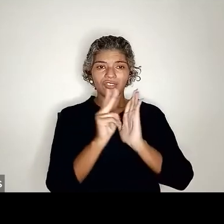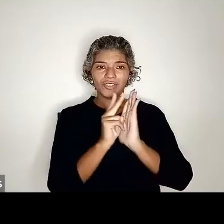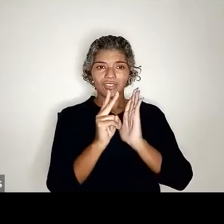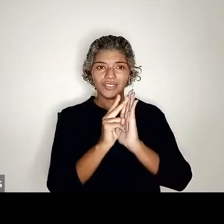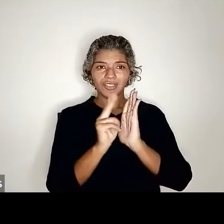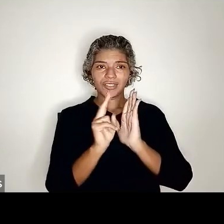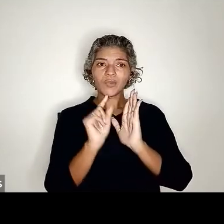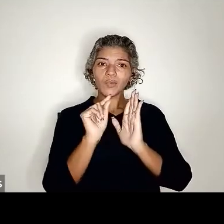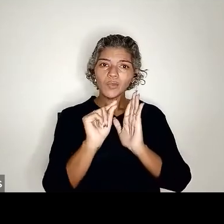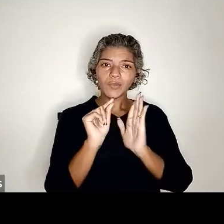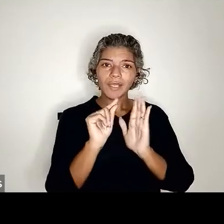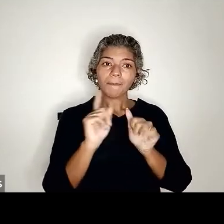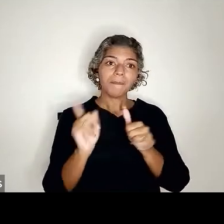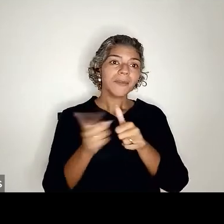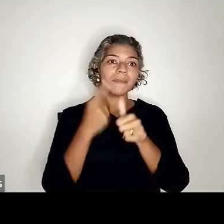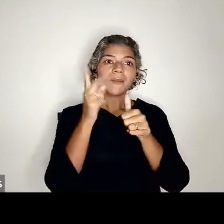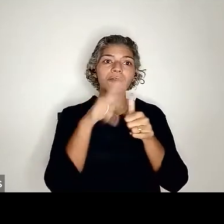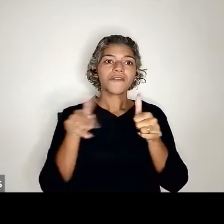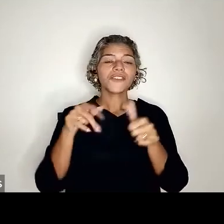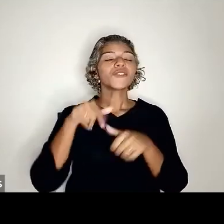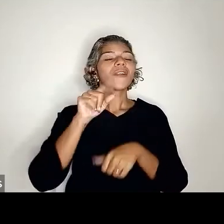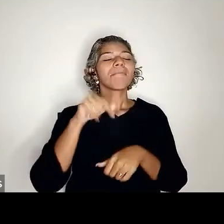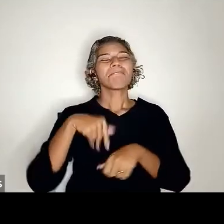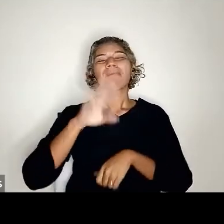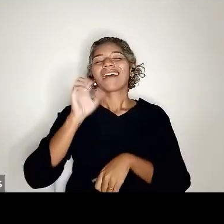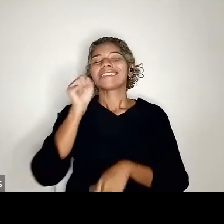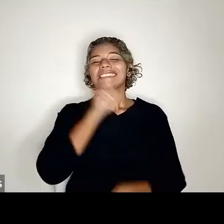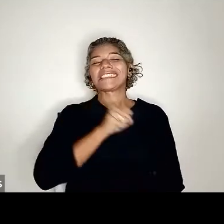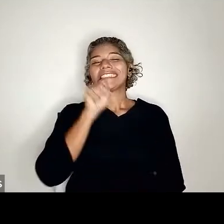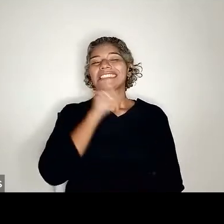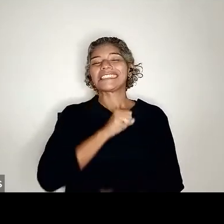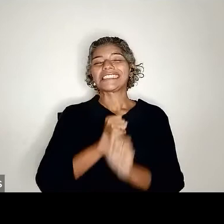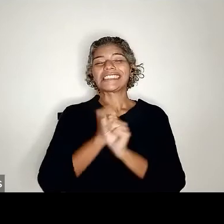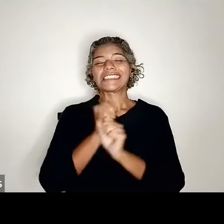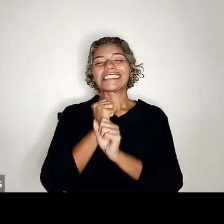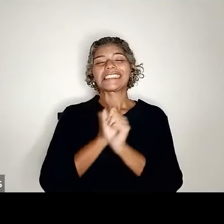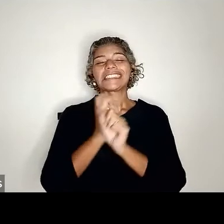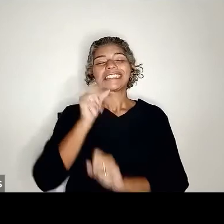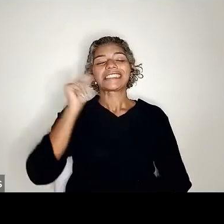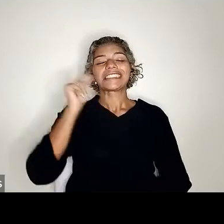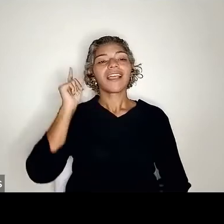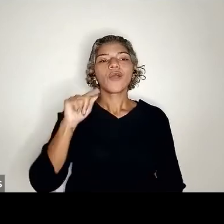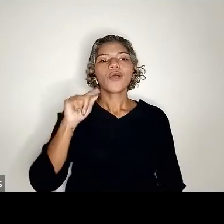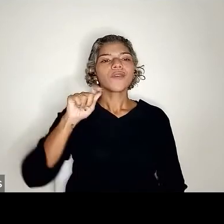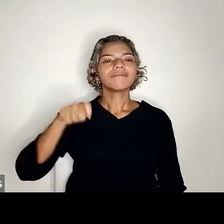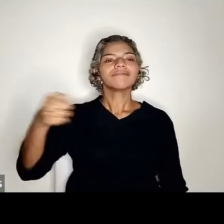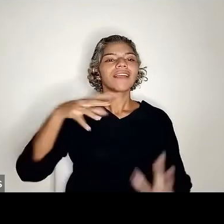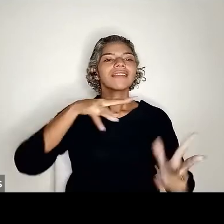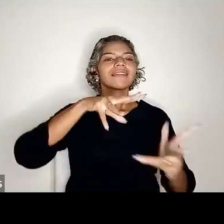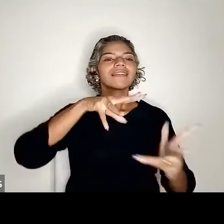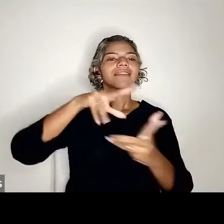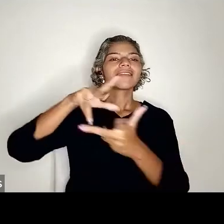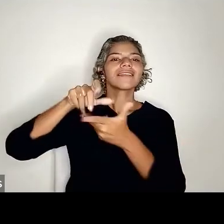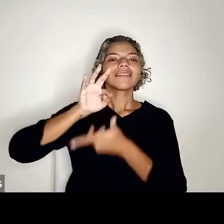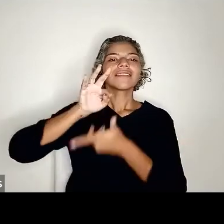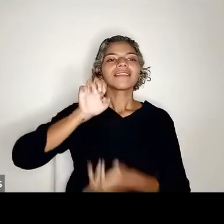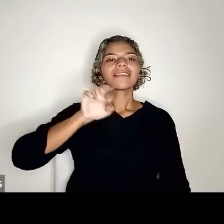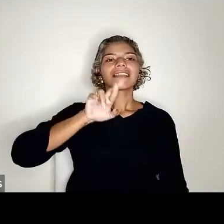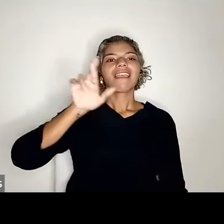que é a terra, que, né, é uma outra forma que a gente tem de olhar a ciência, que não só essa